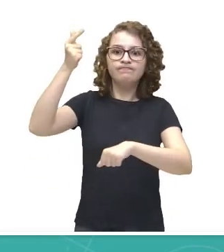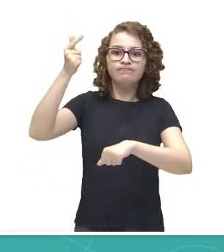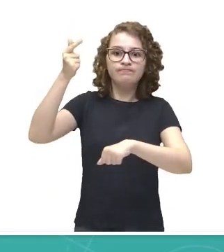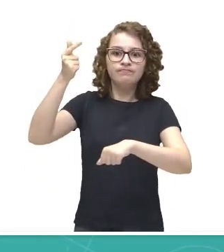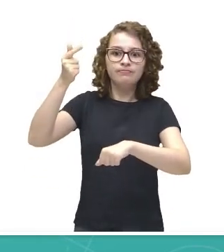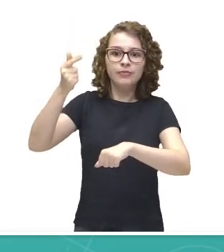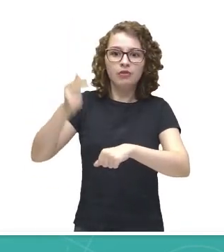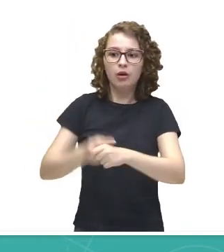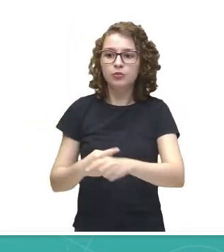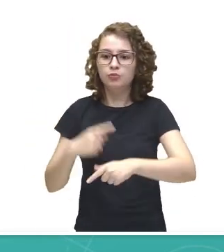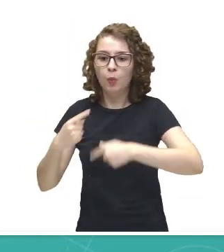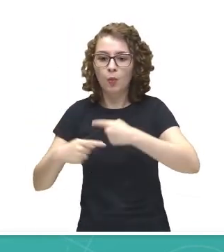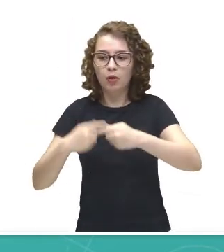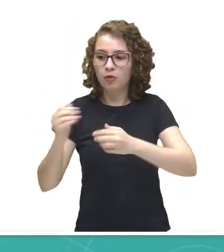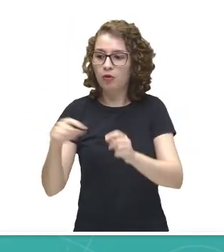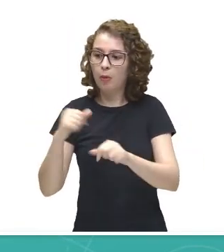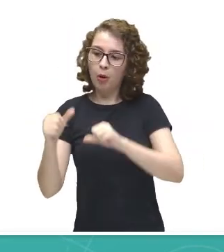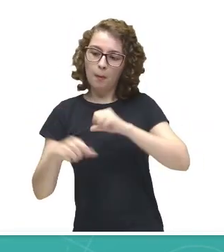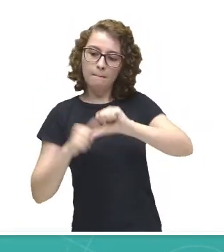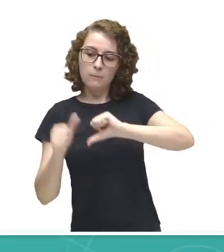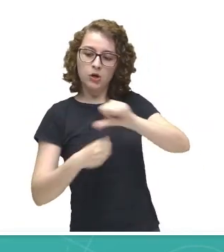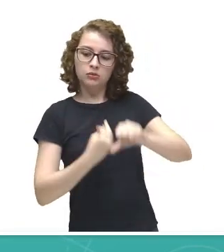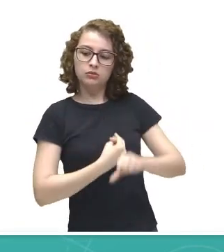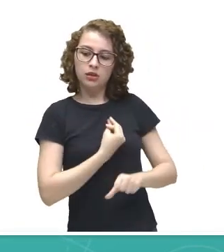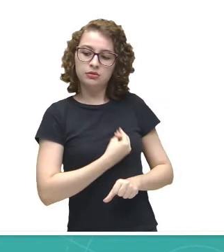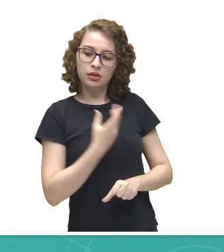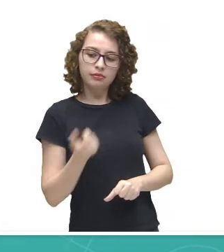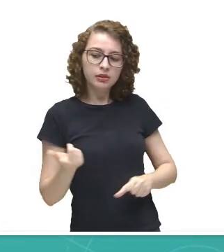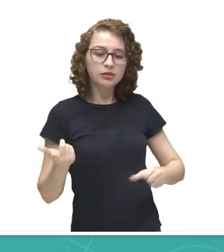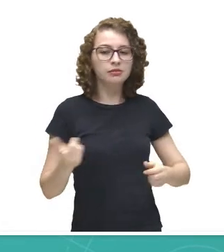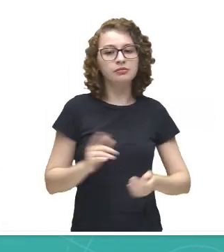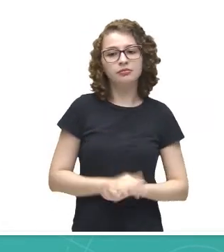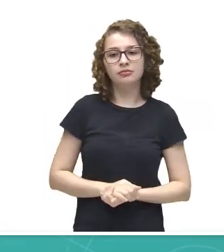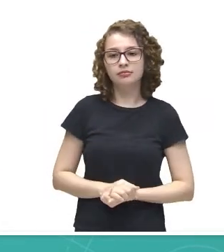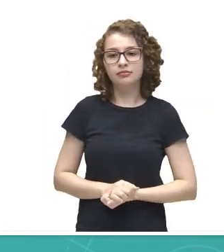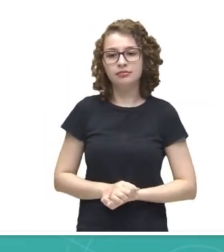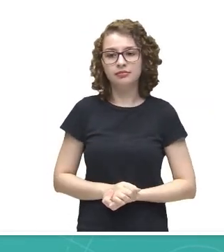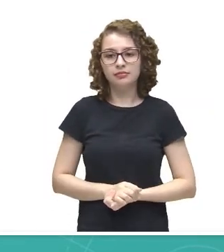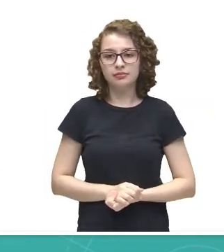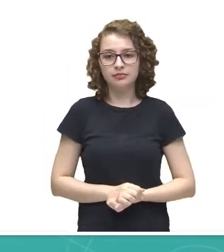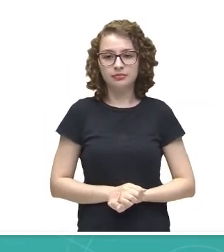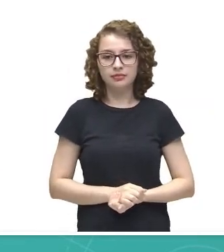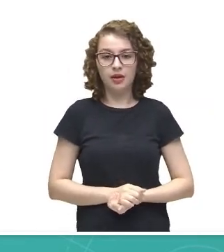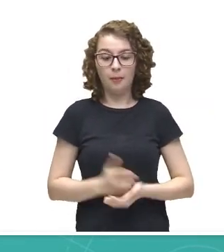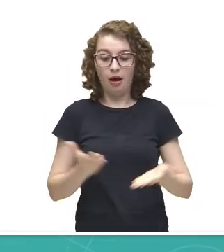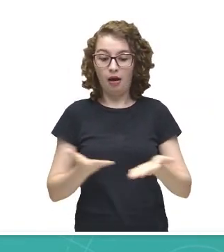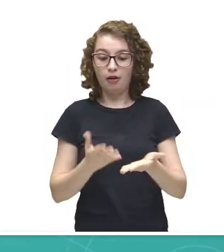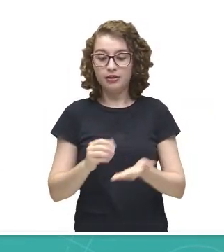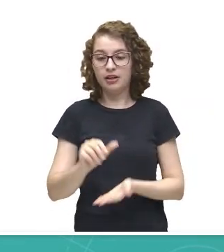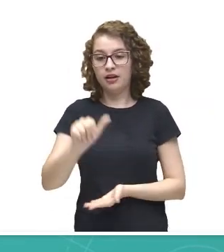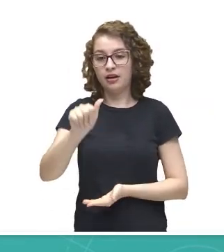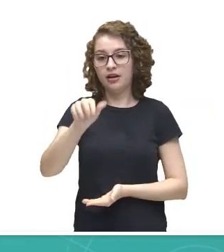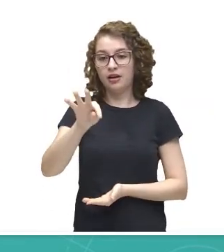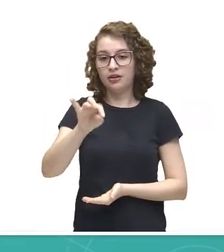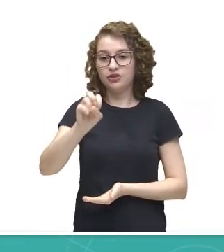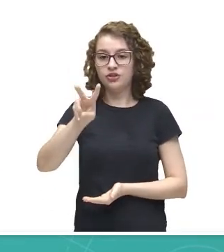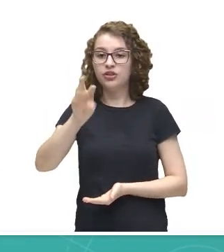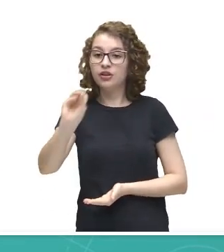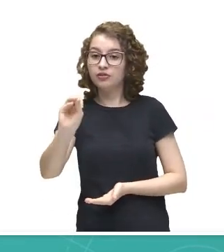aí a questão do estilo de vida, né? Para que ele seja uma pessoa mais ativa.